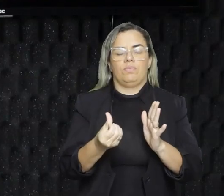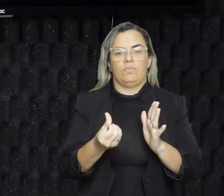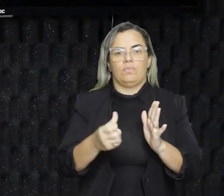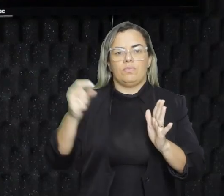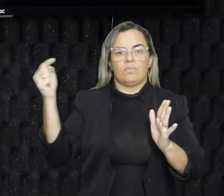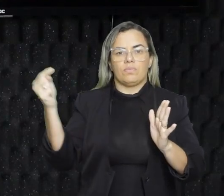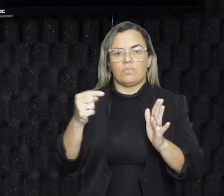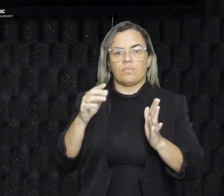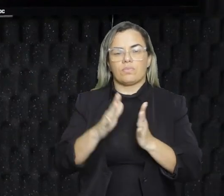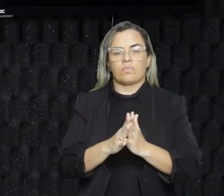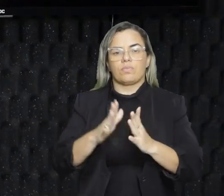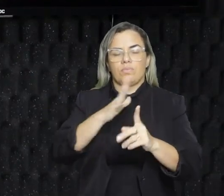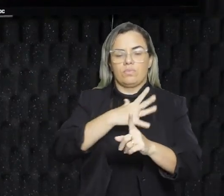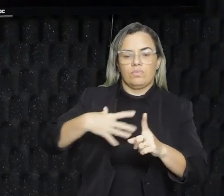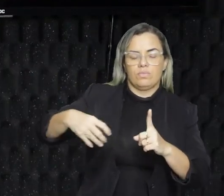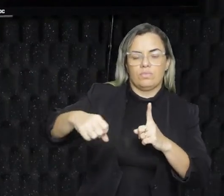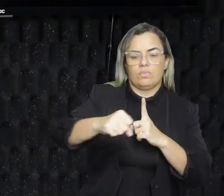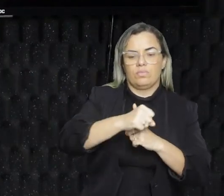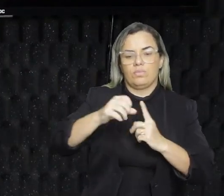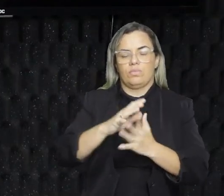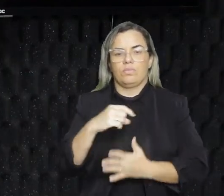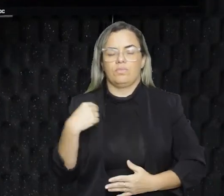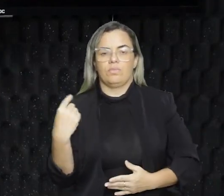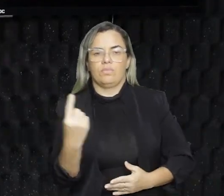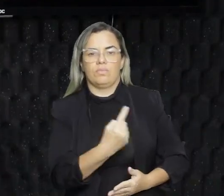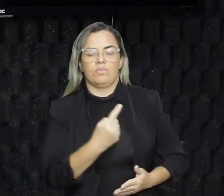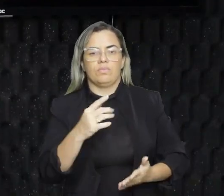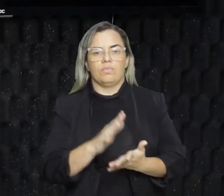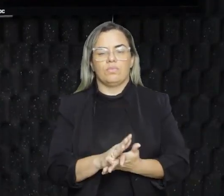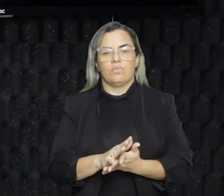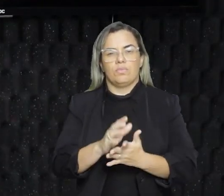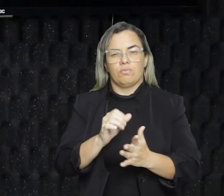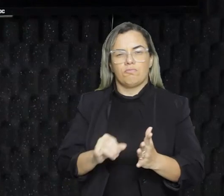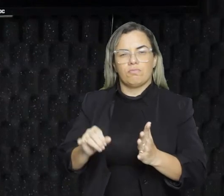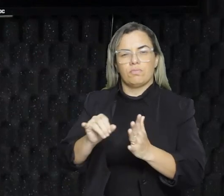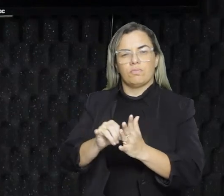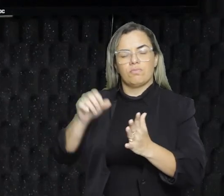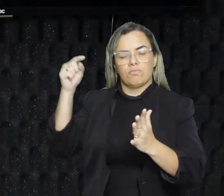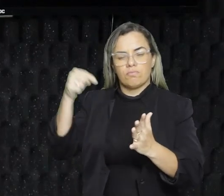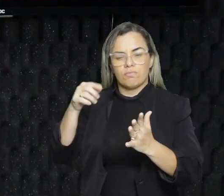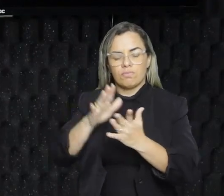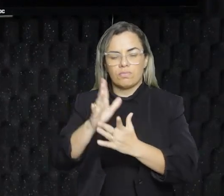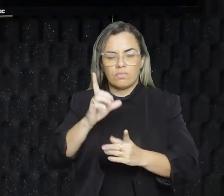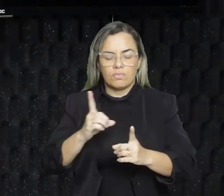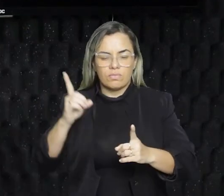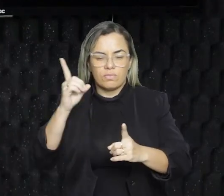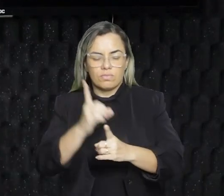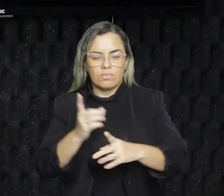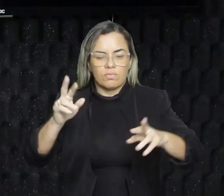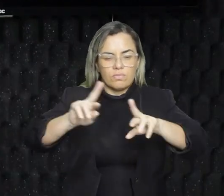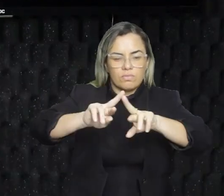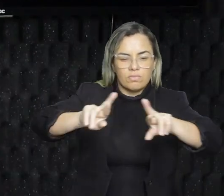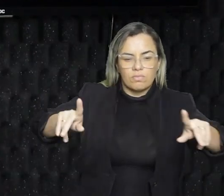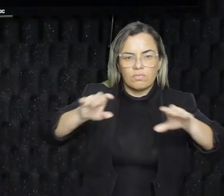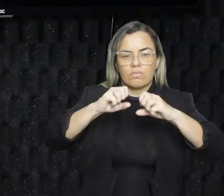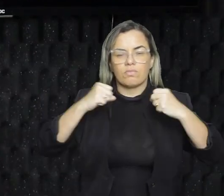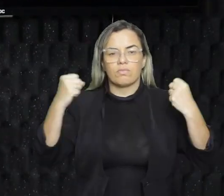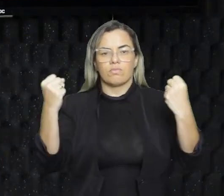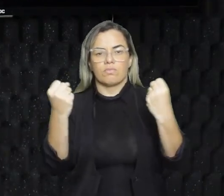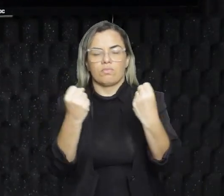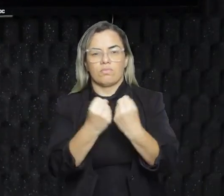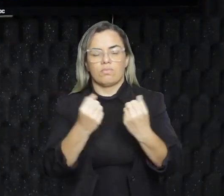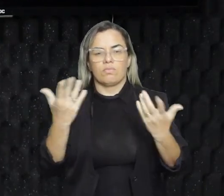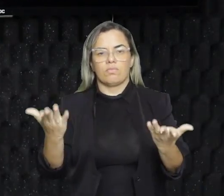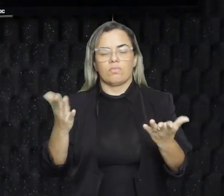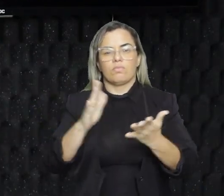Uma sociedade onde nós iremos identificar diferenças sociais